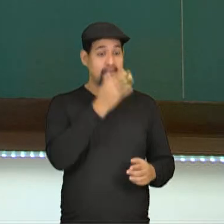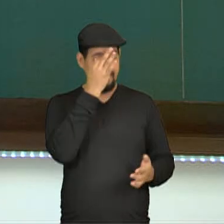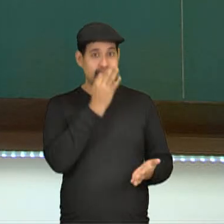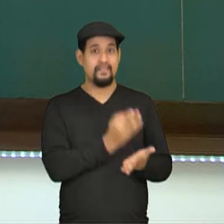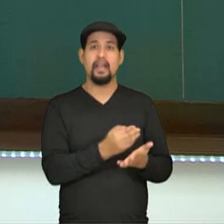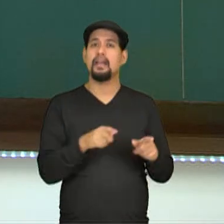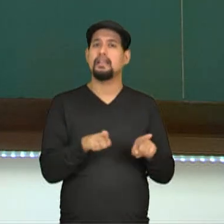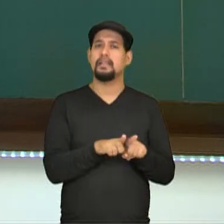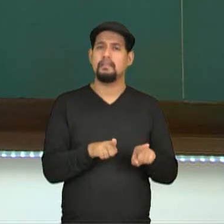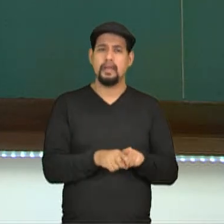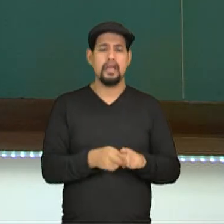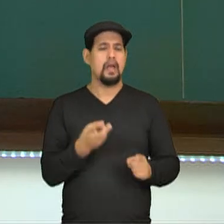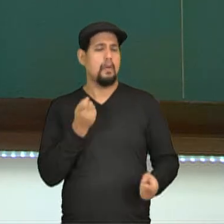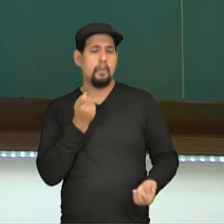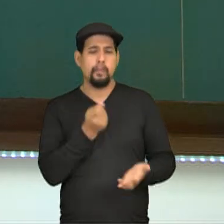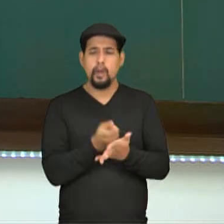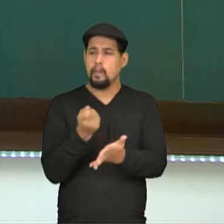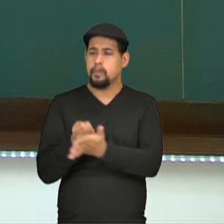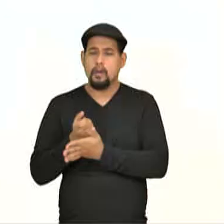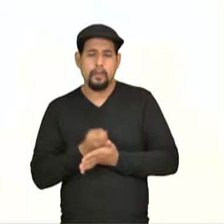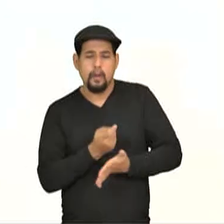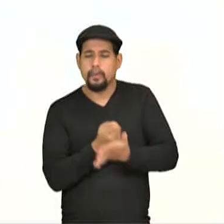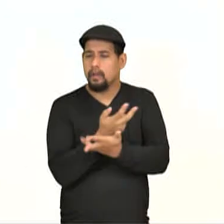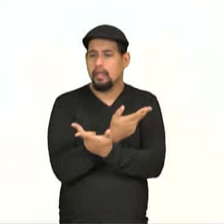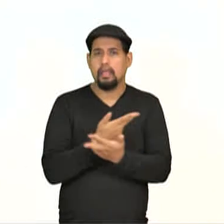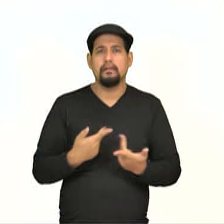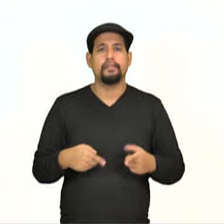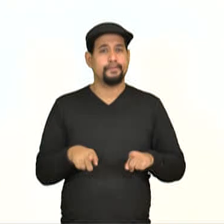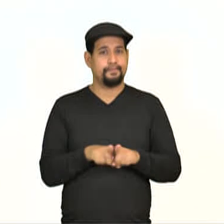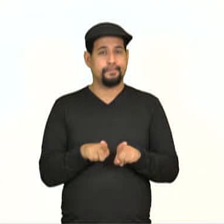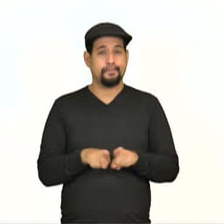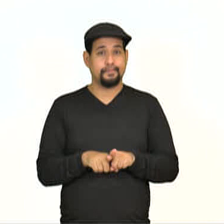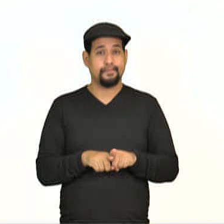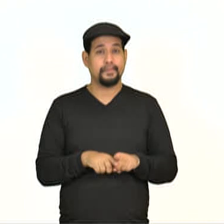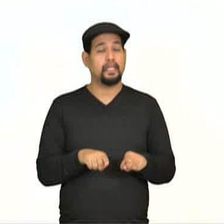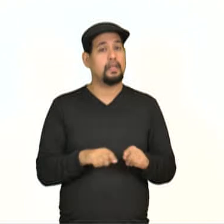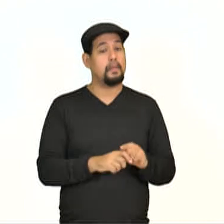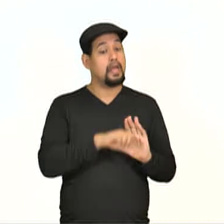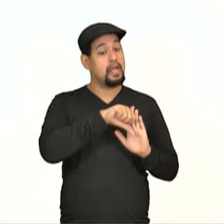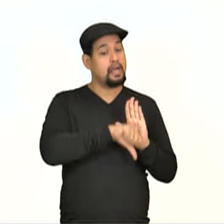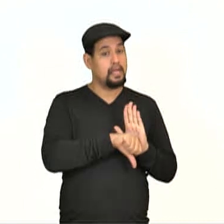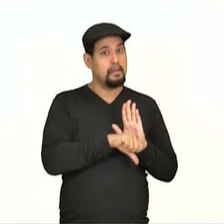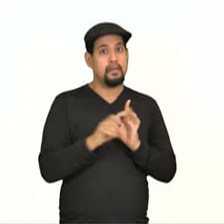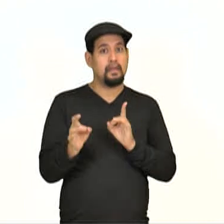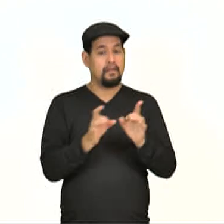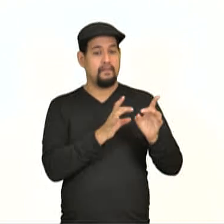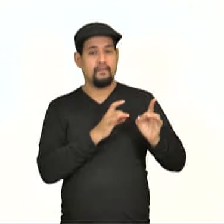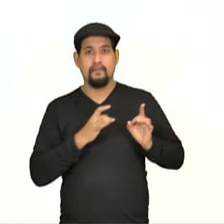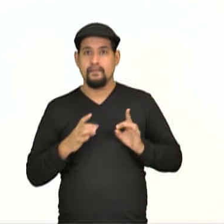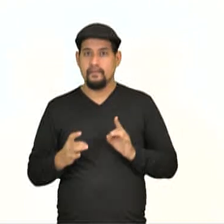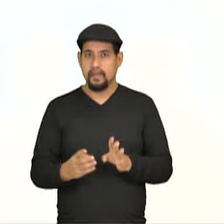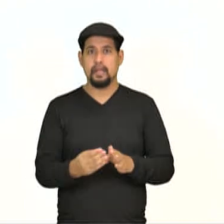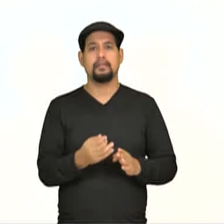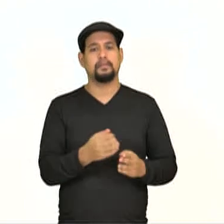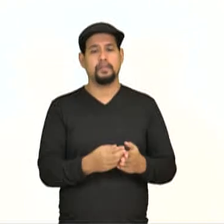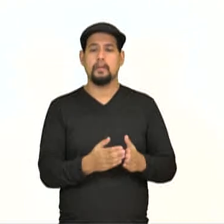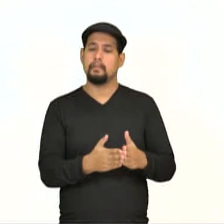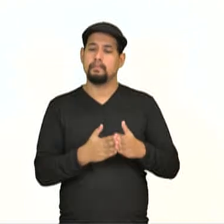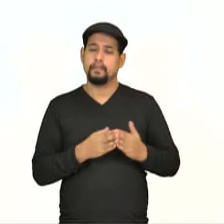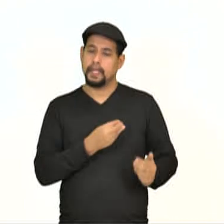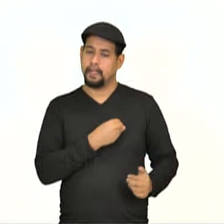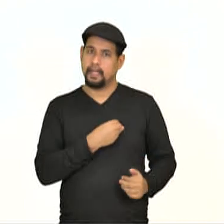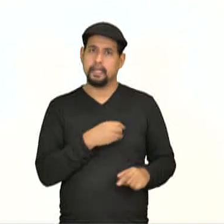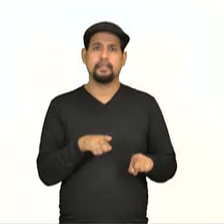pelas boas obras, tá? Considerou crime a venda de indulgência, reafirmou o poder do